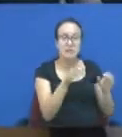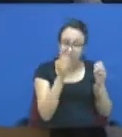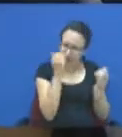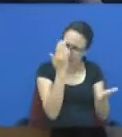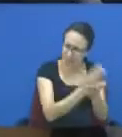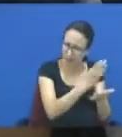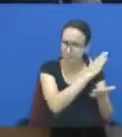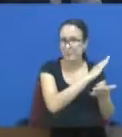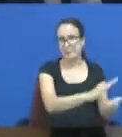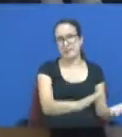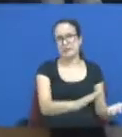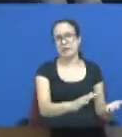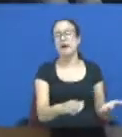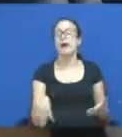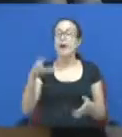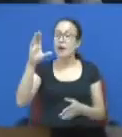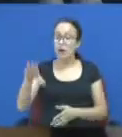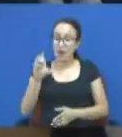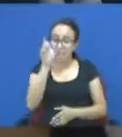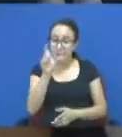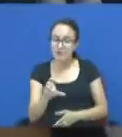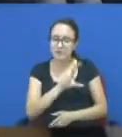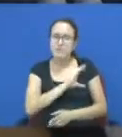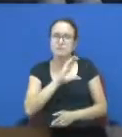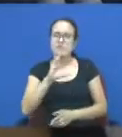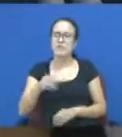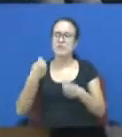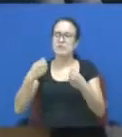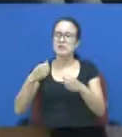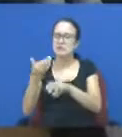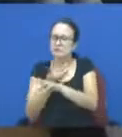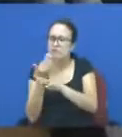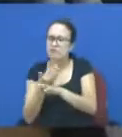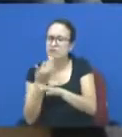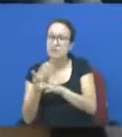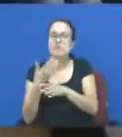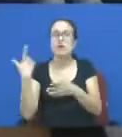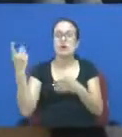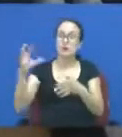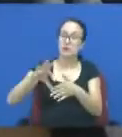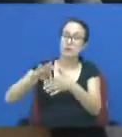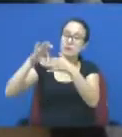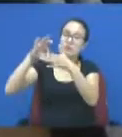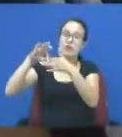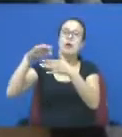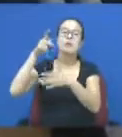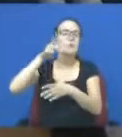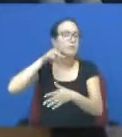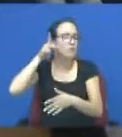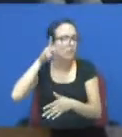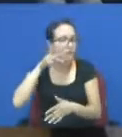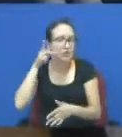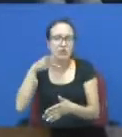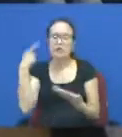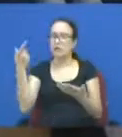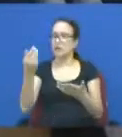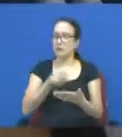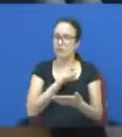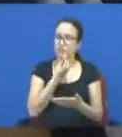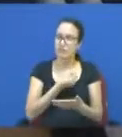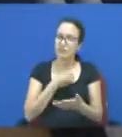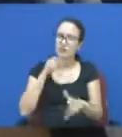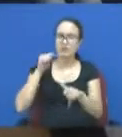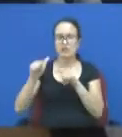pode buscar cargos políticos, fiscaliza seus governantes, paga impostos e exerce o seu direito de